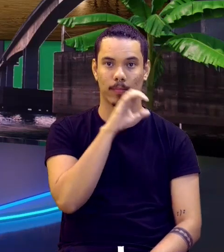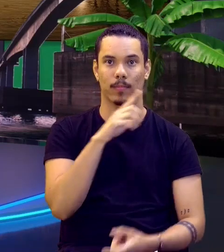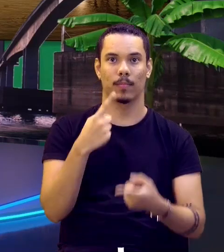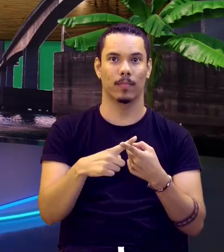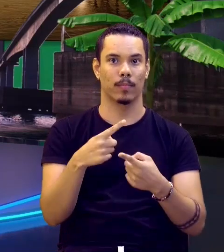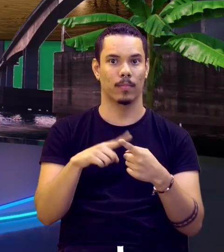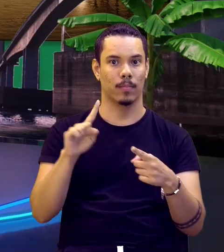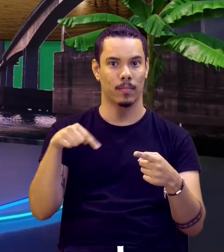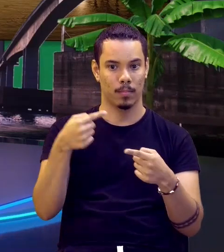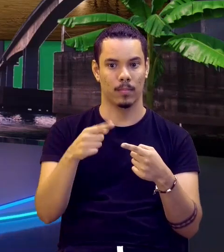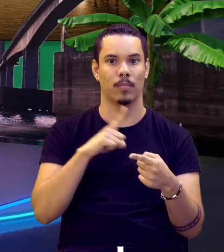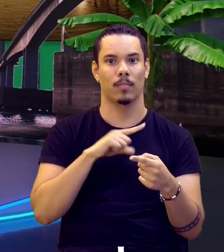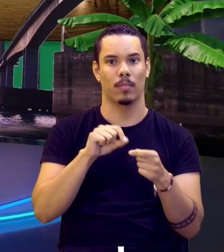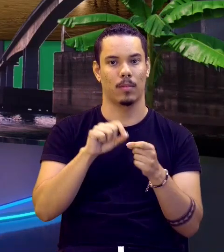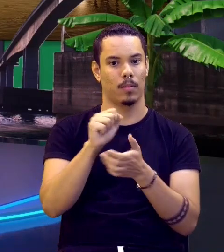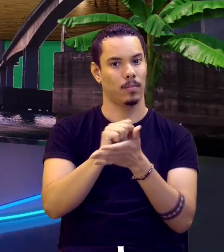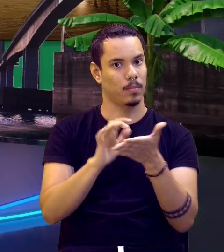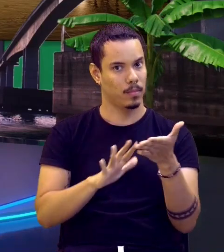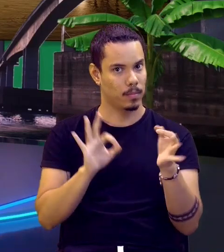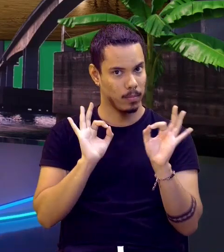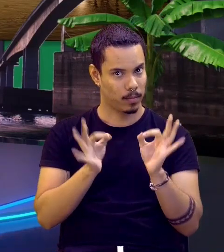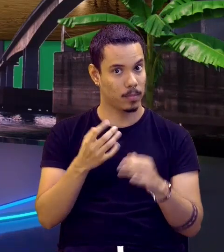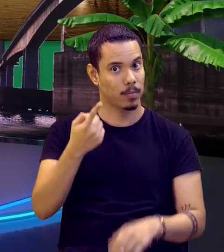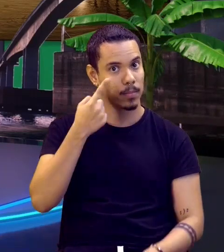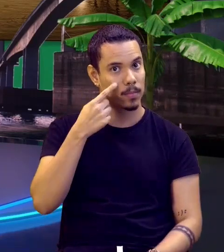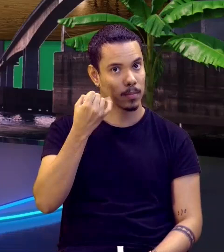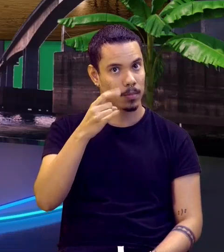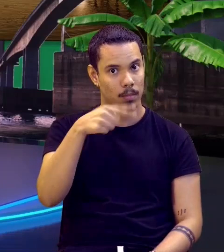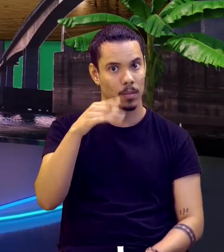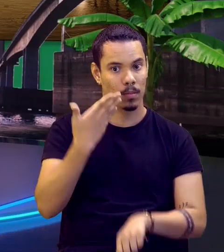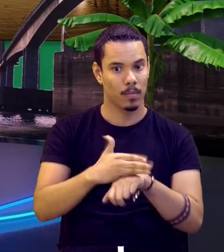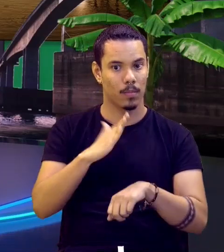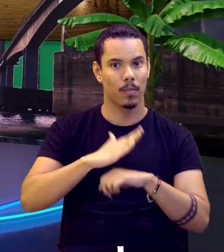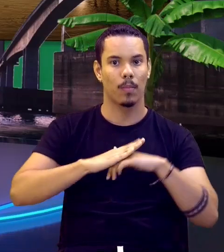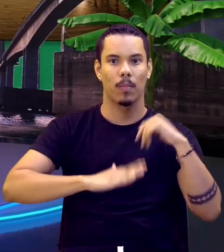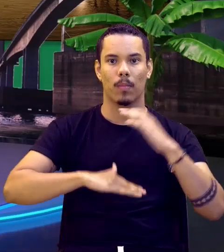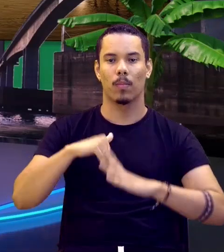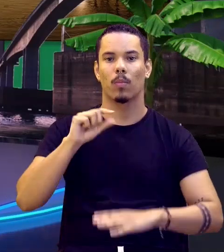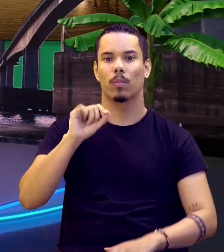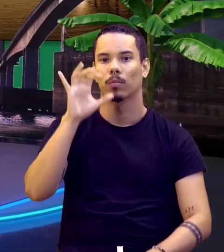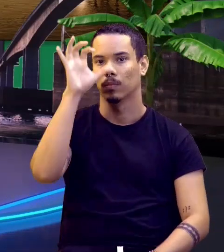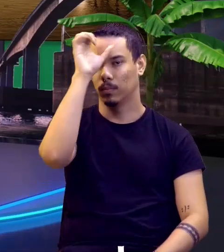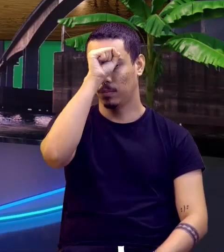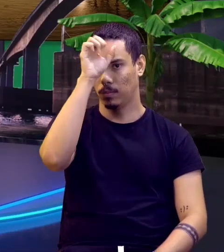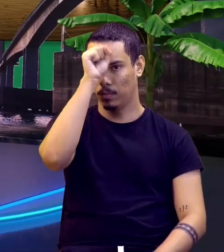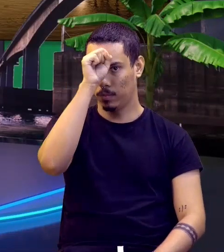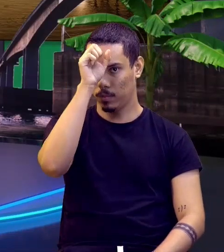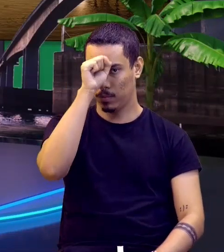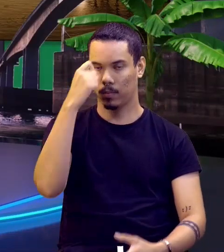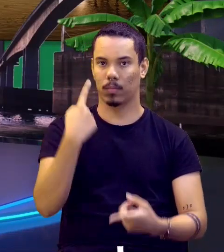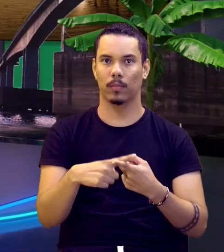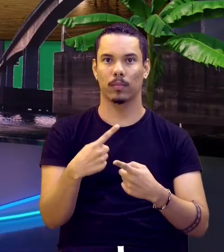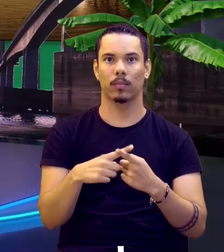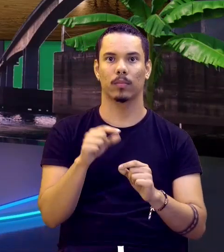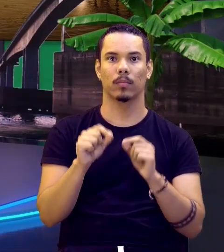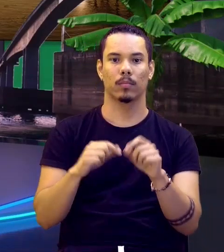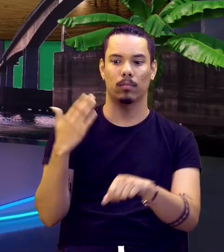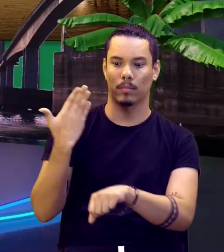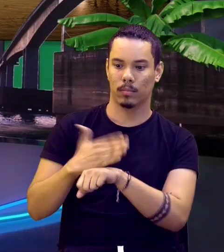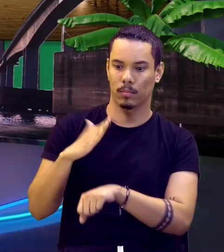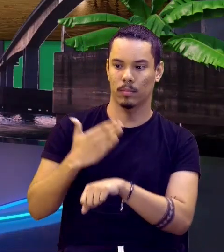pouco também eles têm que fazer um exercício, né? Para ver Muito bem, colocar muito na prática, bem. ver o que eles aprenderam, ver que